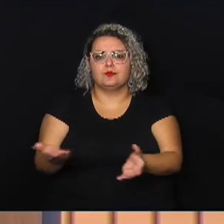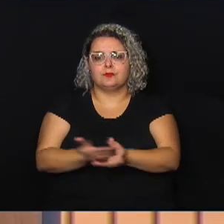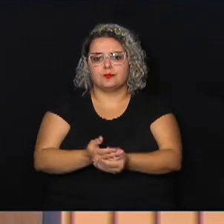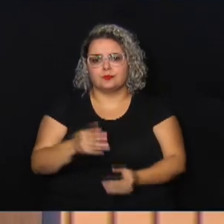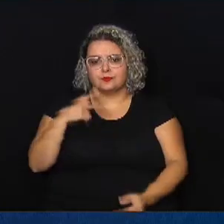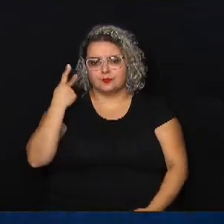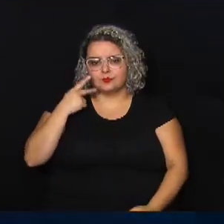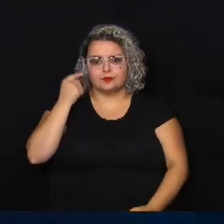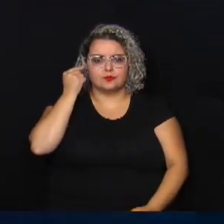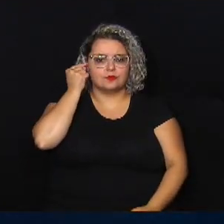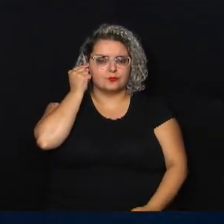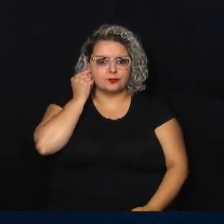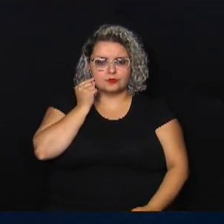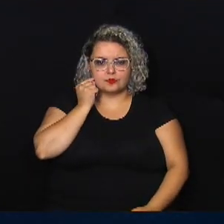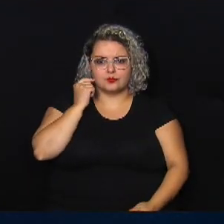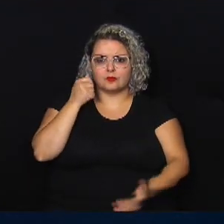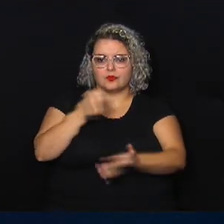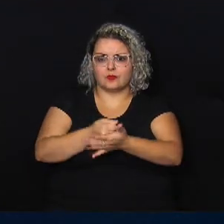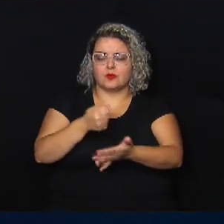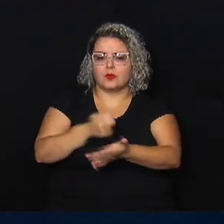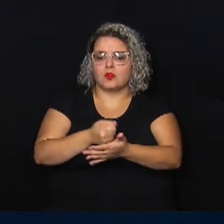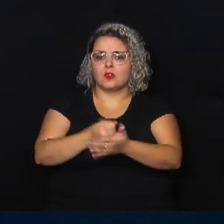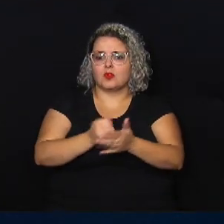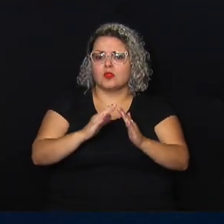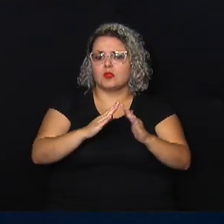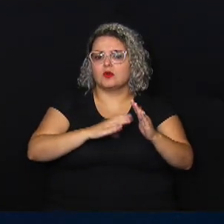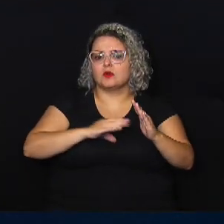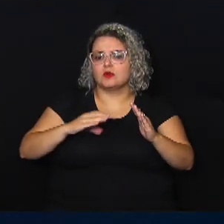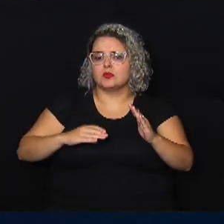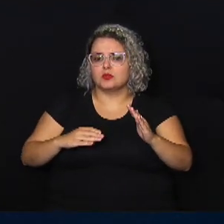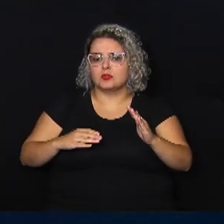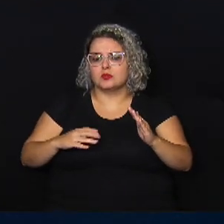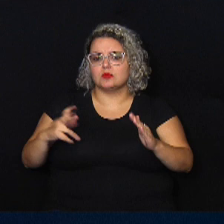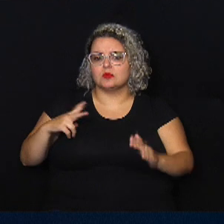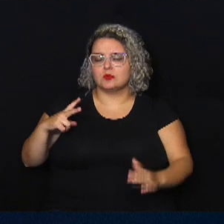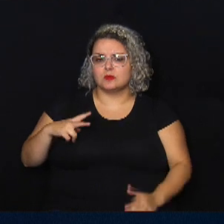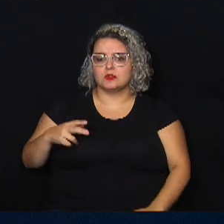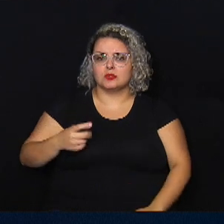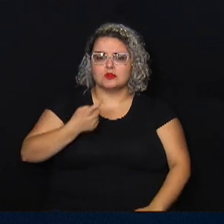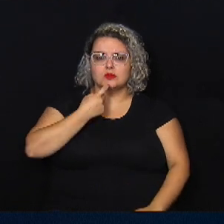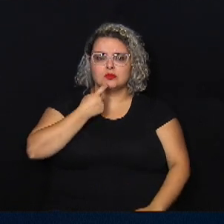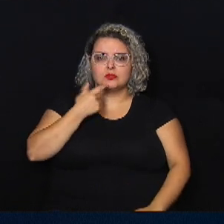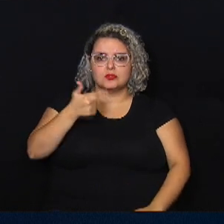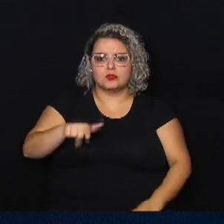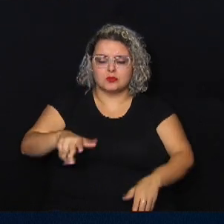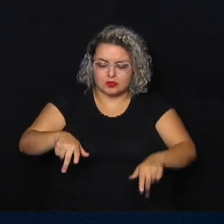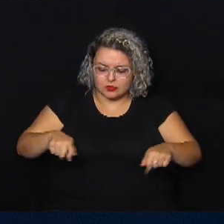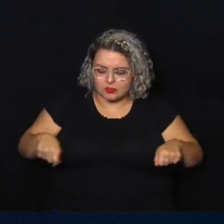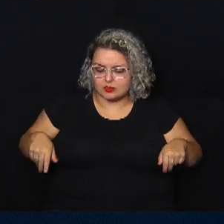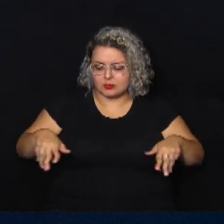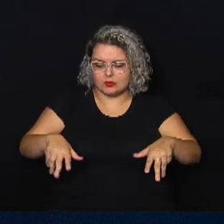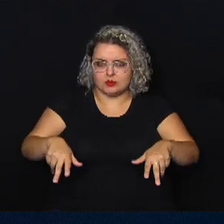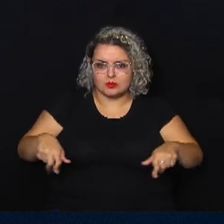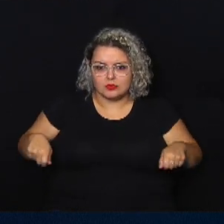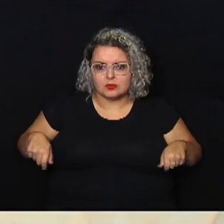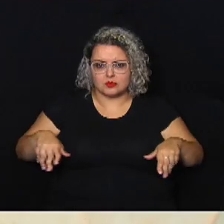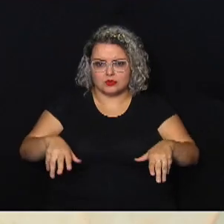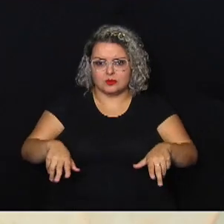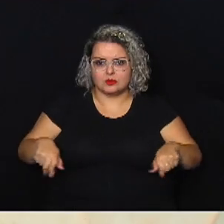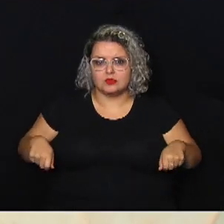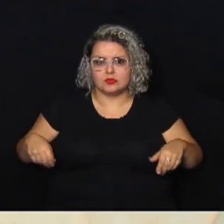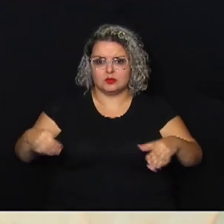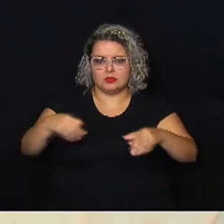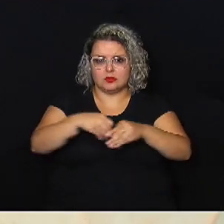vereador Marcelo Silva, obriga as clínicas particulares de Campinas a manterem cadeiras de roda nas próprias dependências.